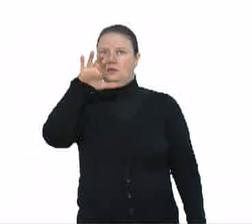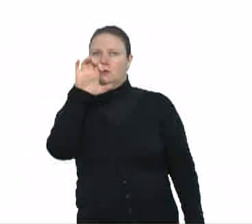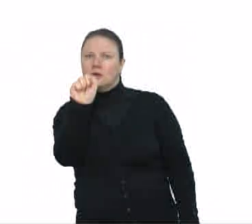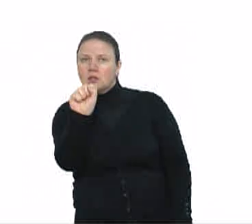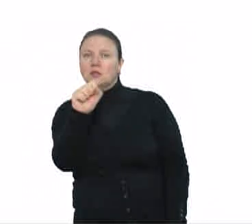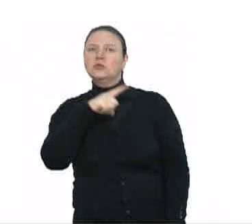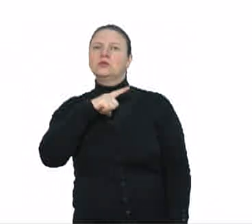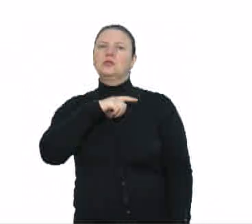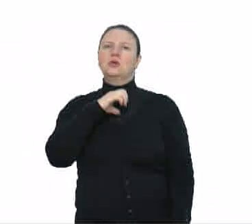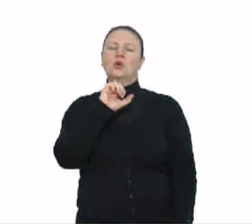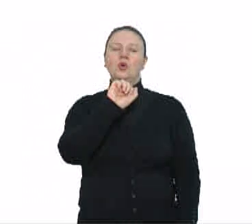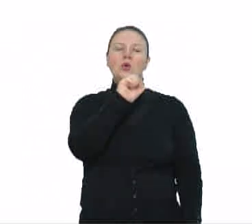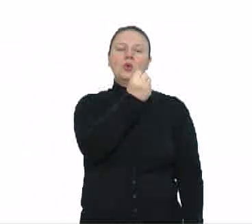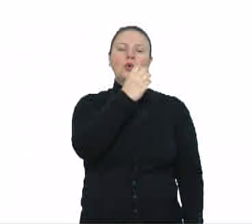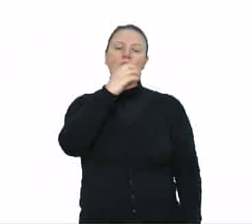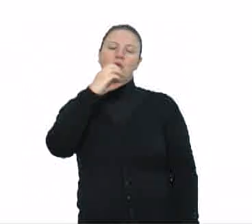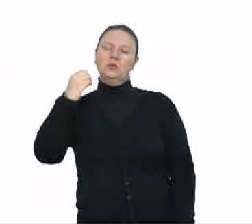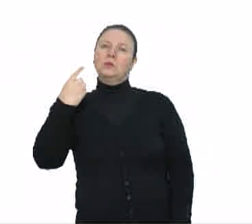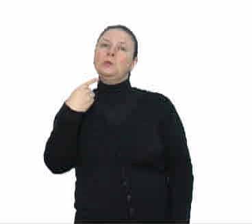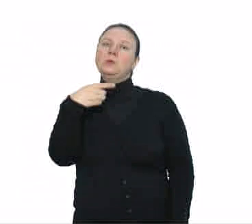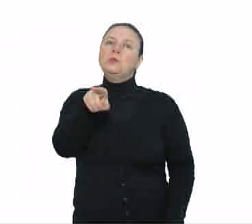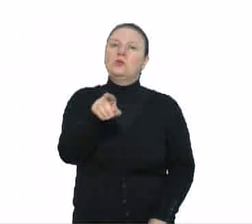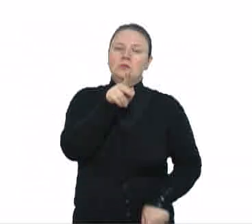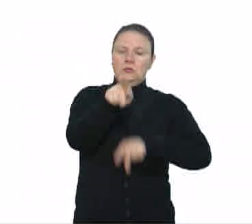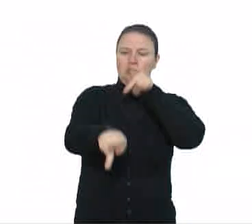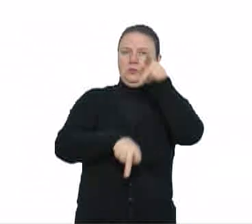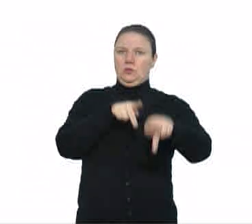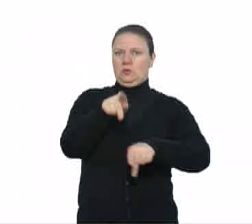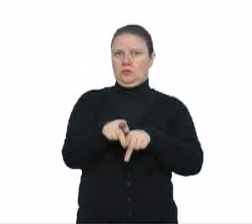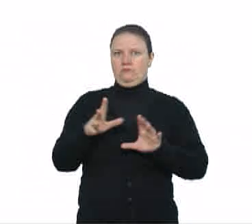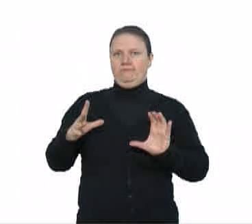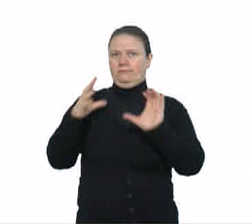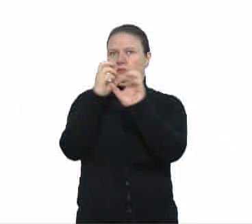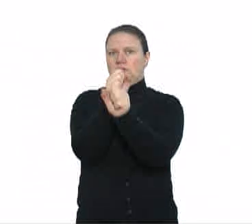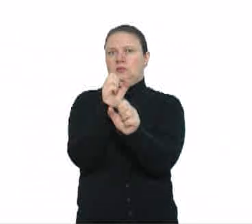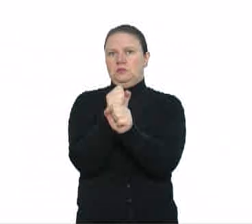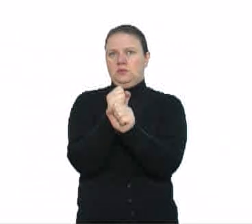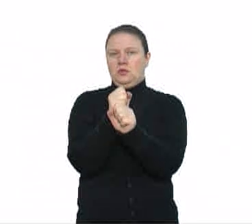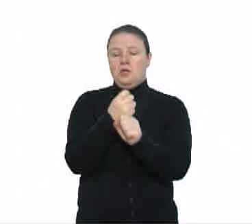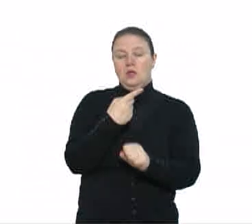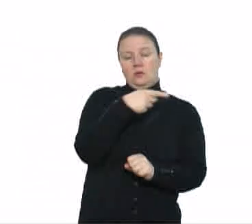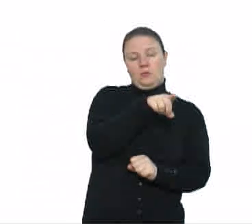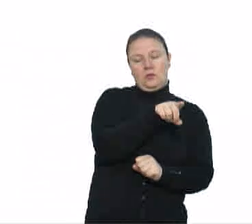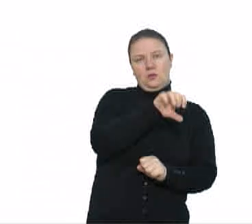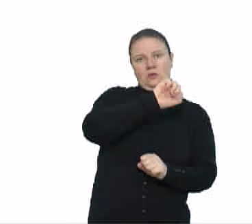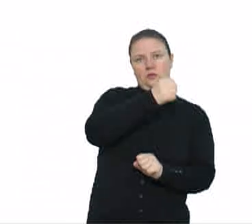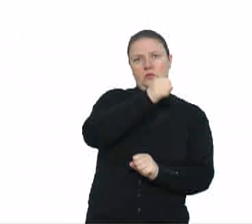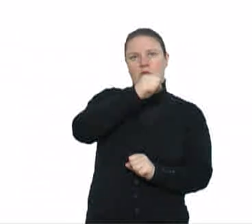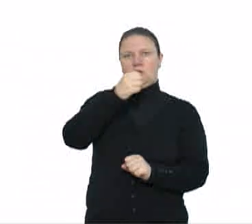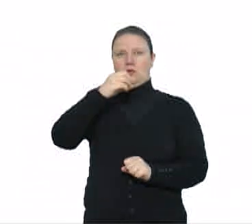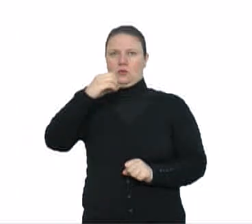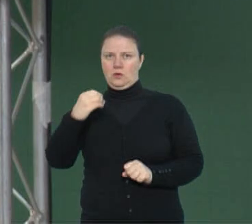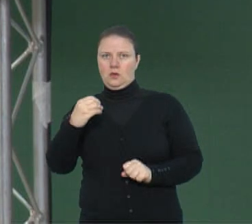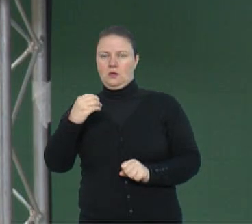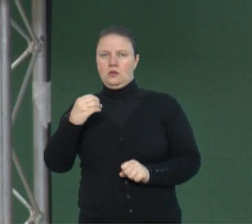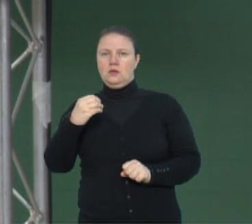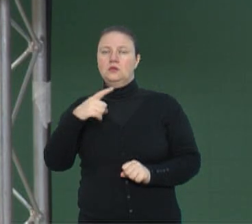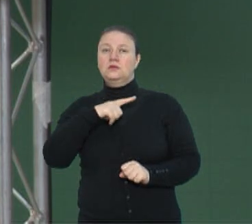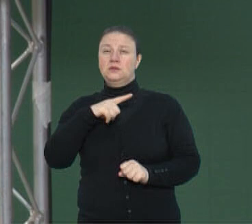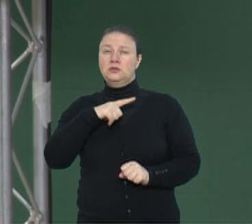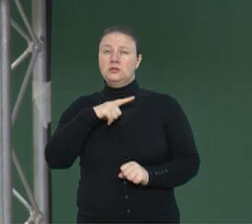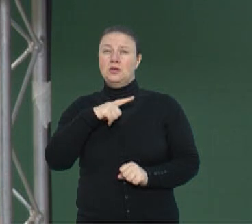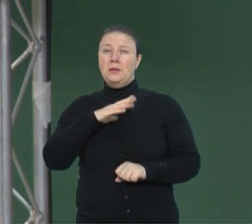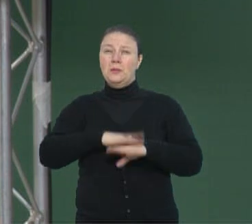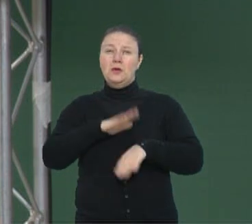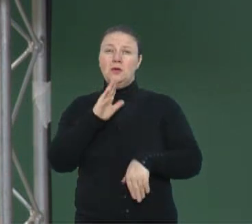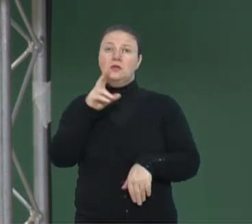habitantes. 800 mil habitantes. E era uma das maiores cidades da Europa. Em 1880, portanto 100 anos depois, ela já tinha